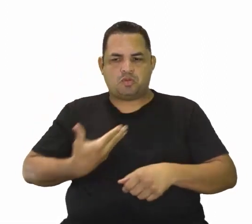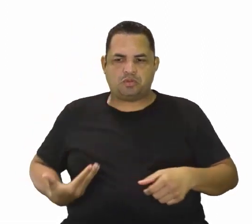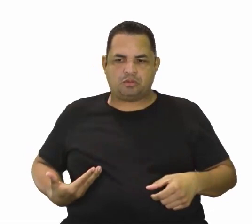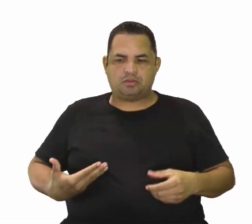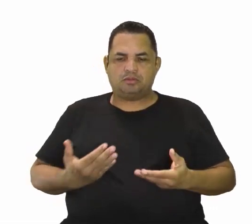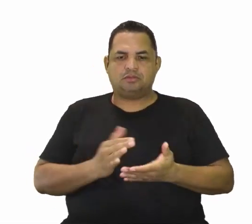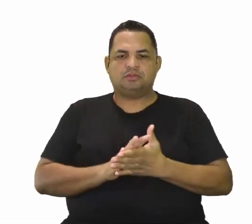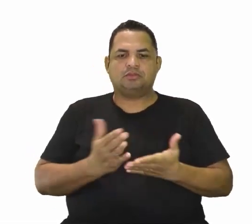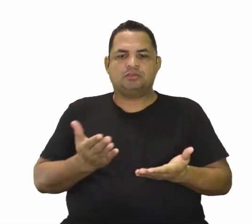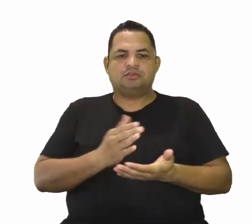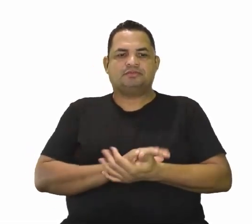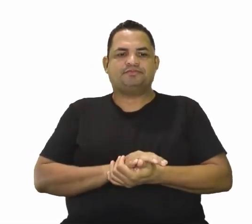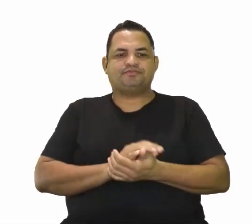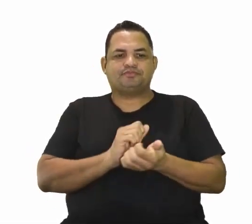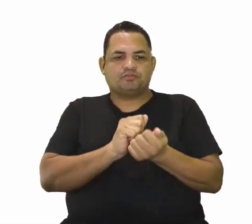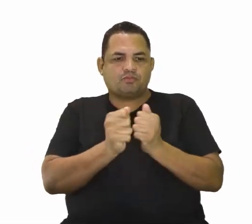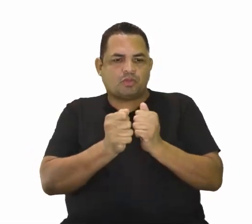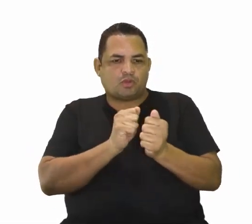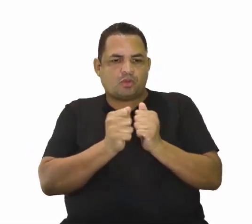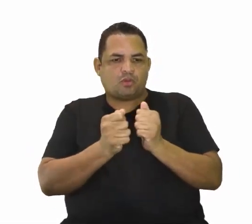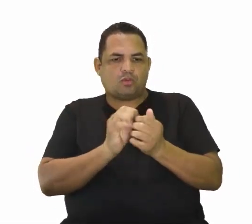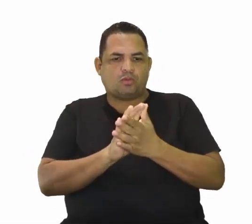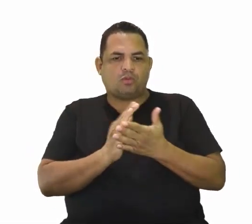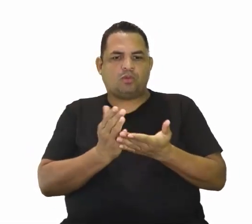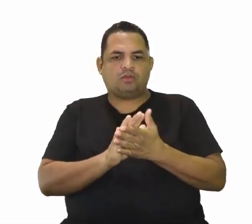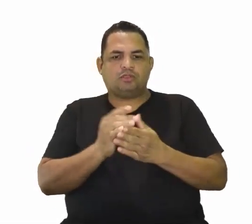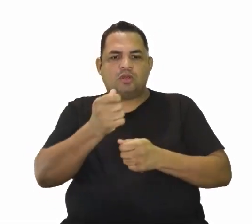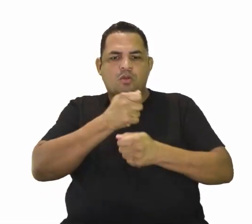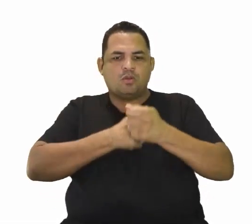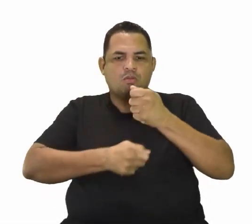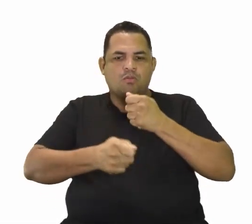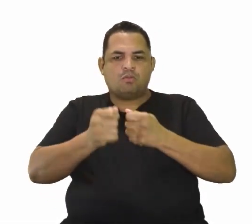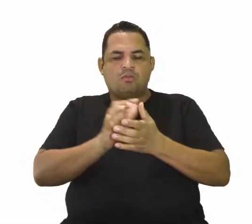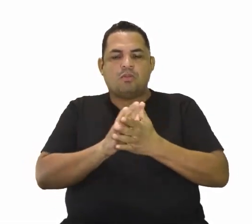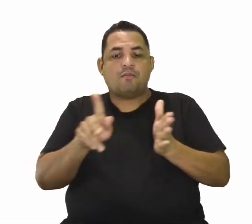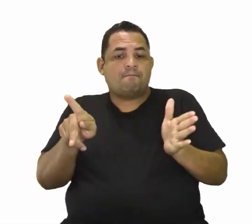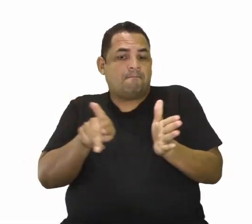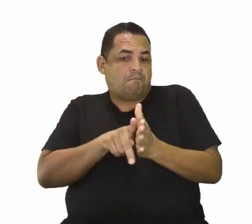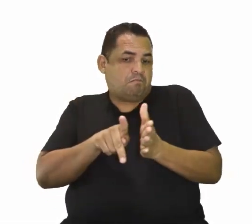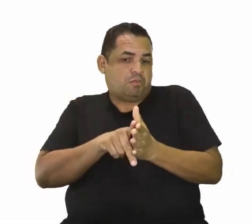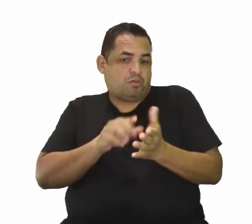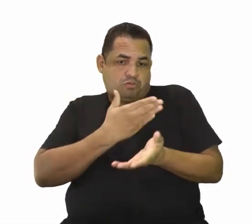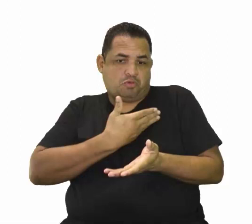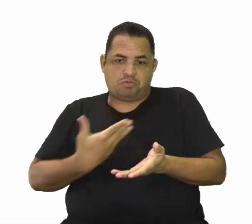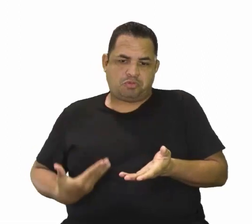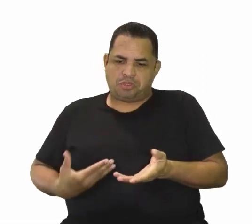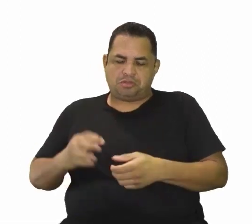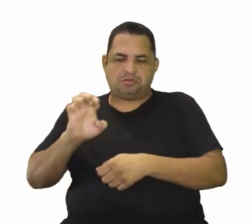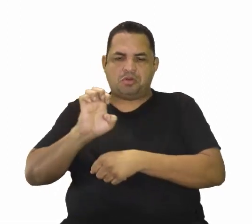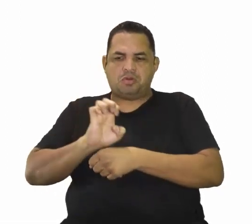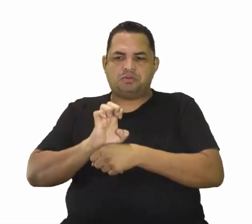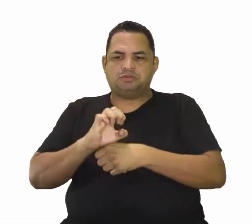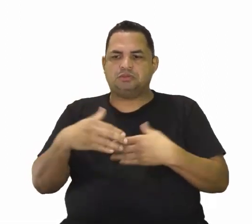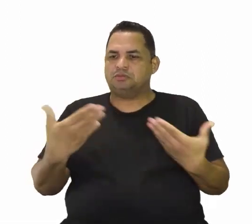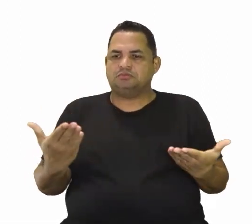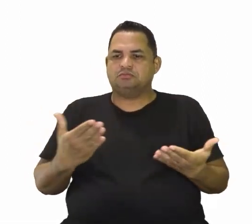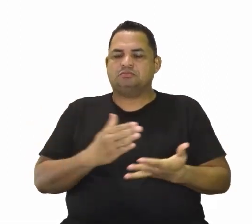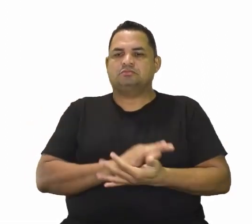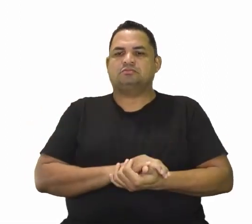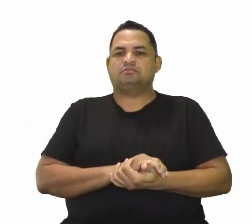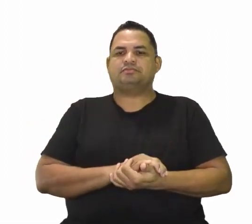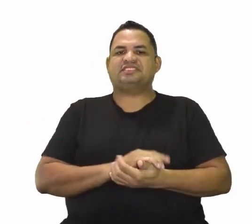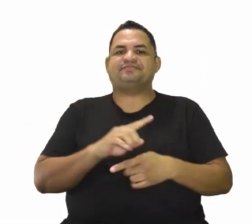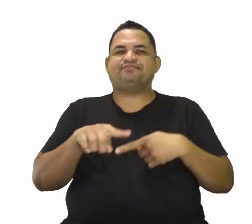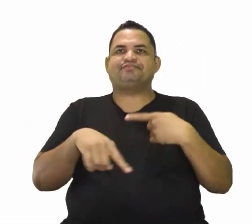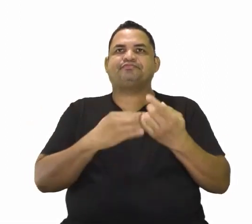ó, controle da economia pelo Estado. Claro, depois da